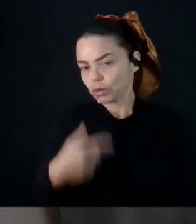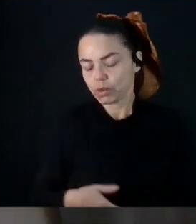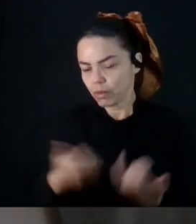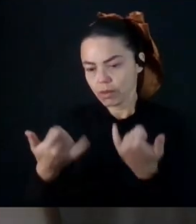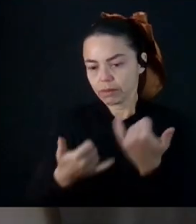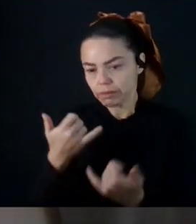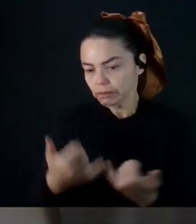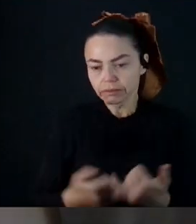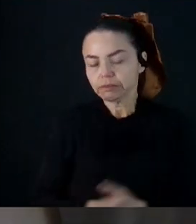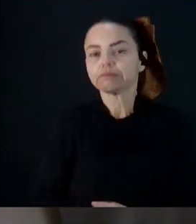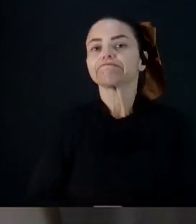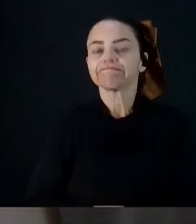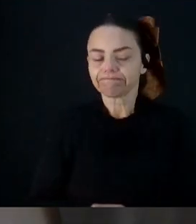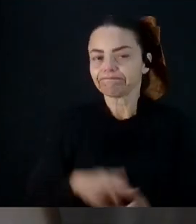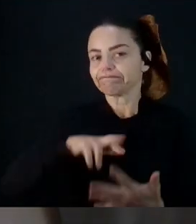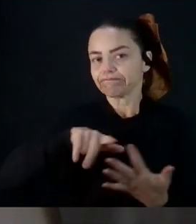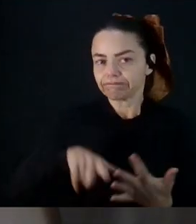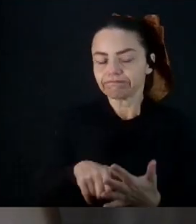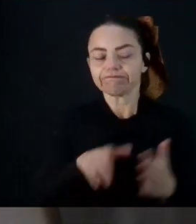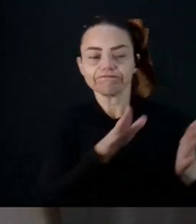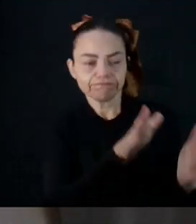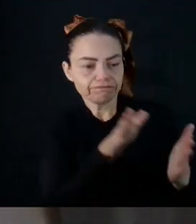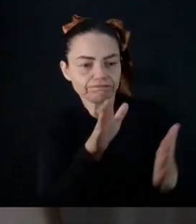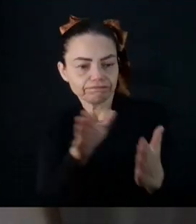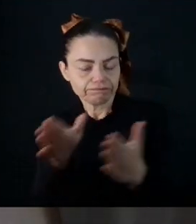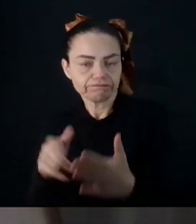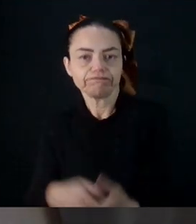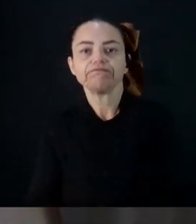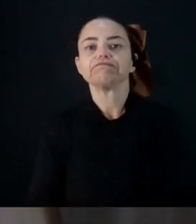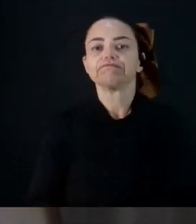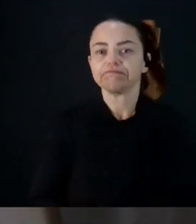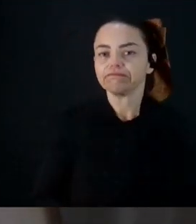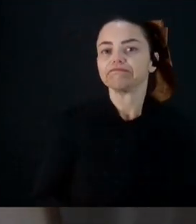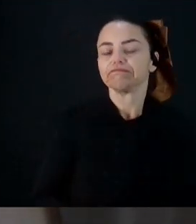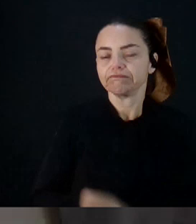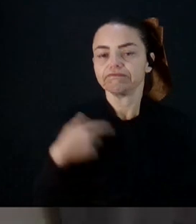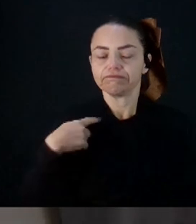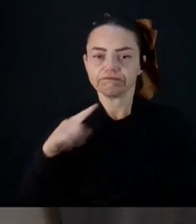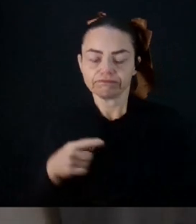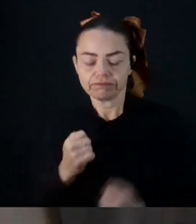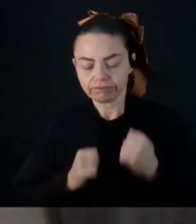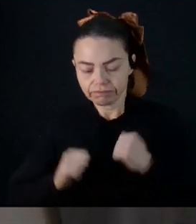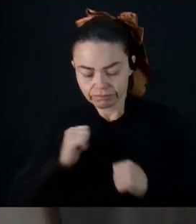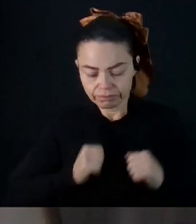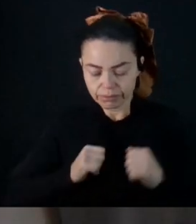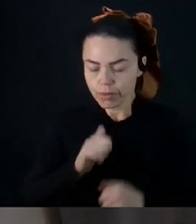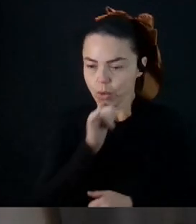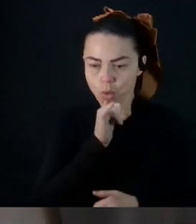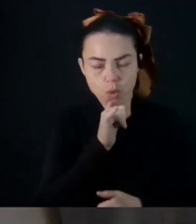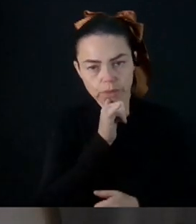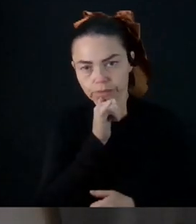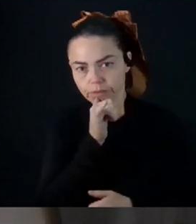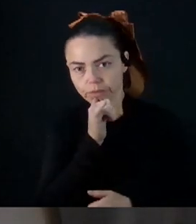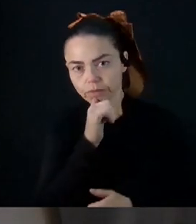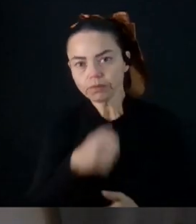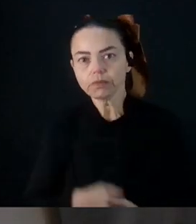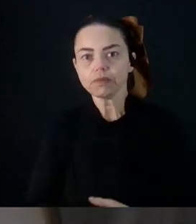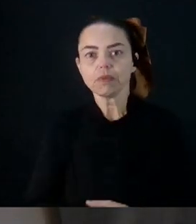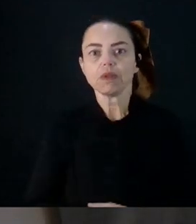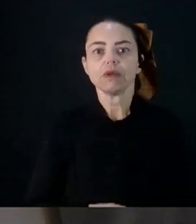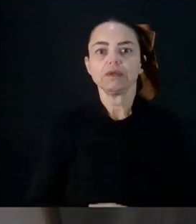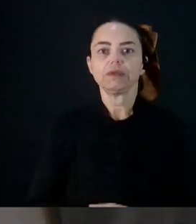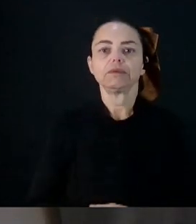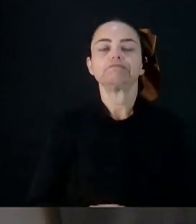são várias camadas, né? Então, assim, para além da ansiedade, por exemplo, né? A gente